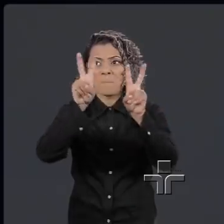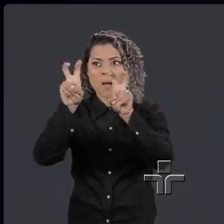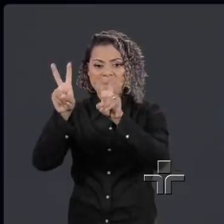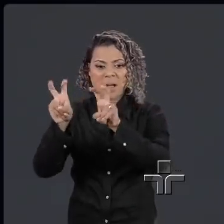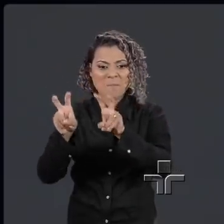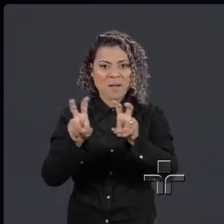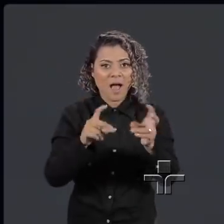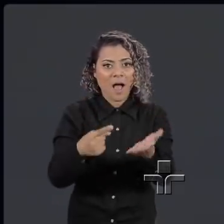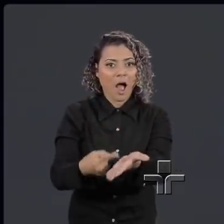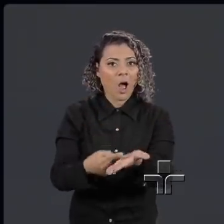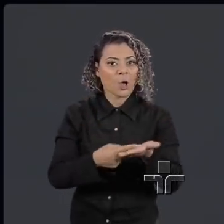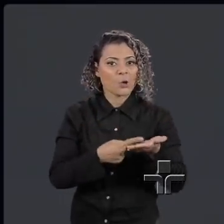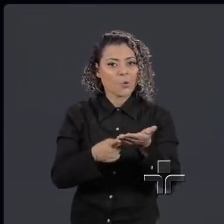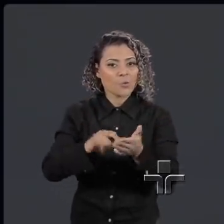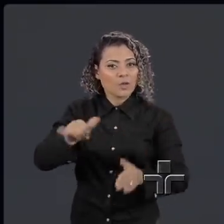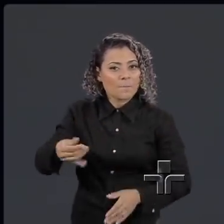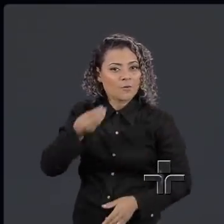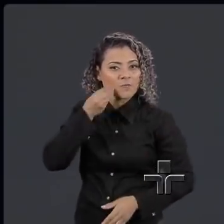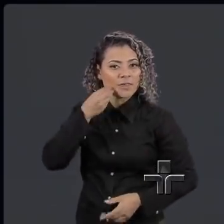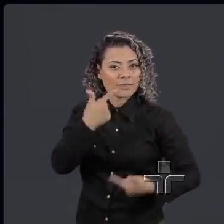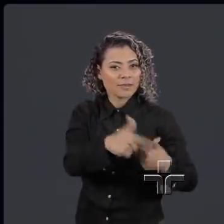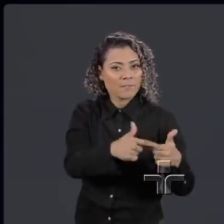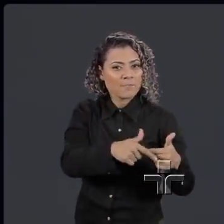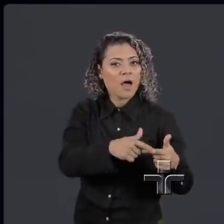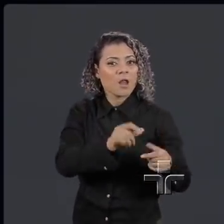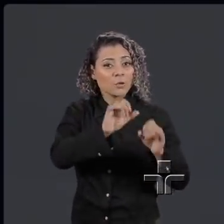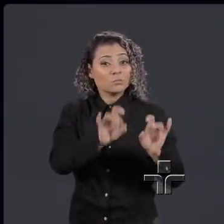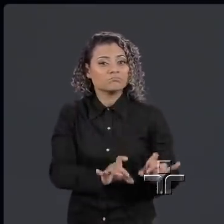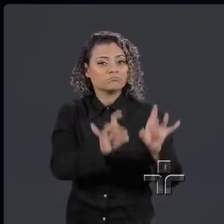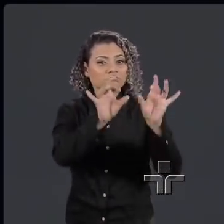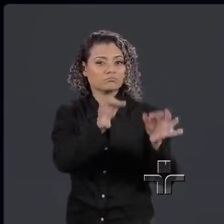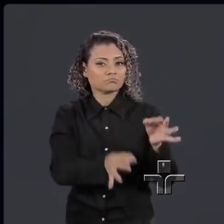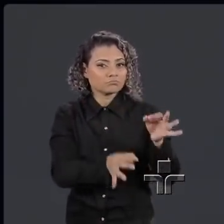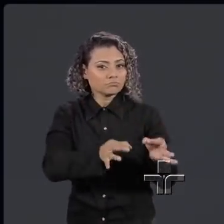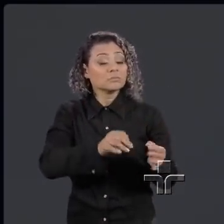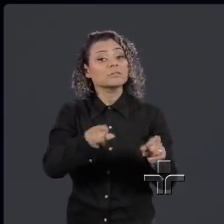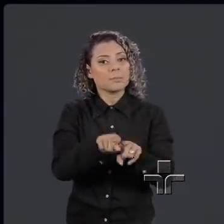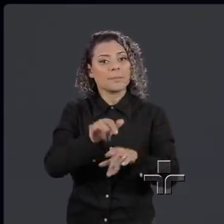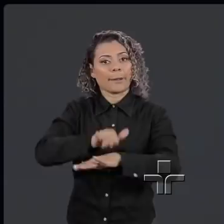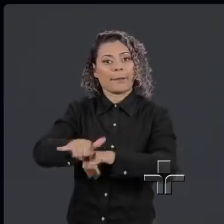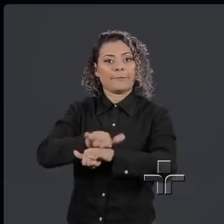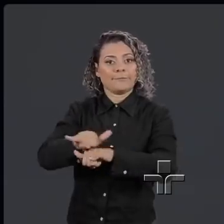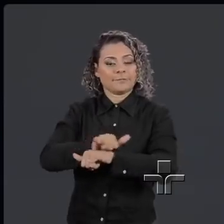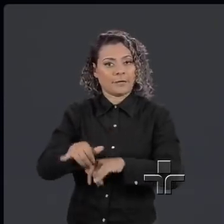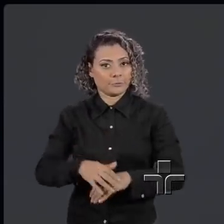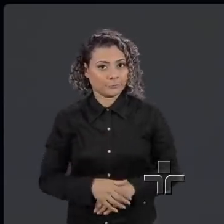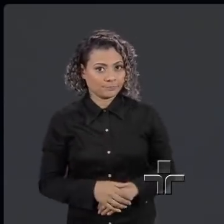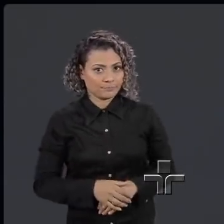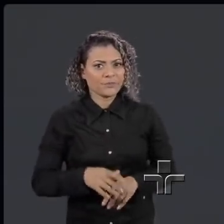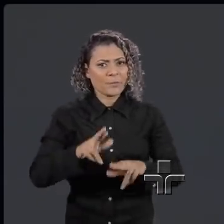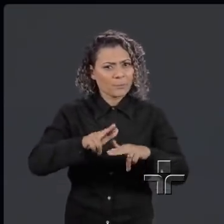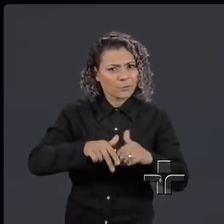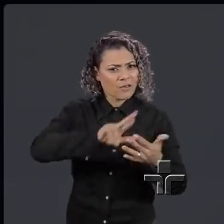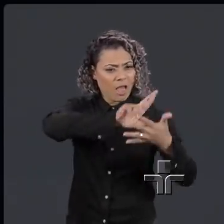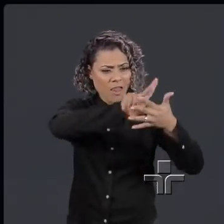nos acordos de leniência e nas delações premiadas da Lava Jato. E nessas andanças,